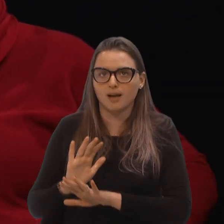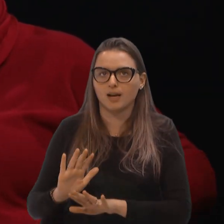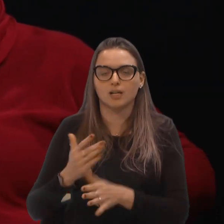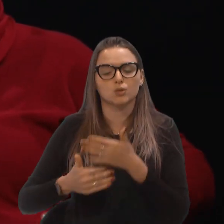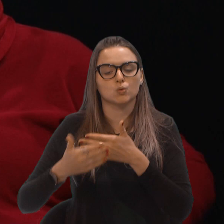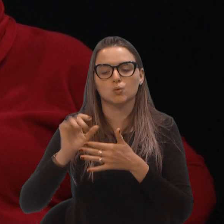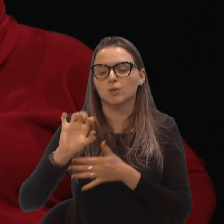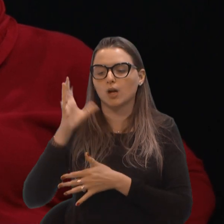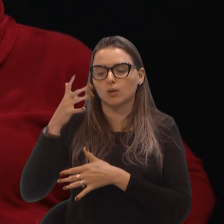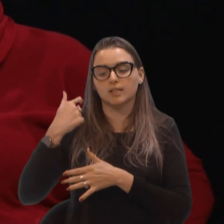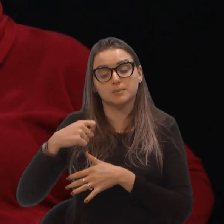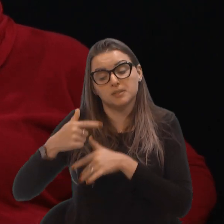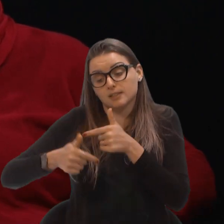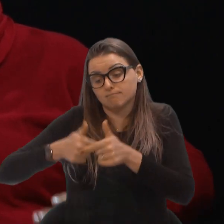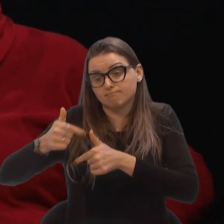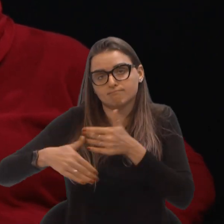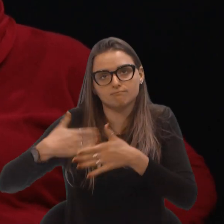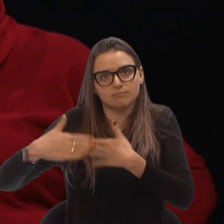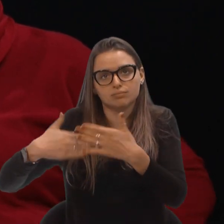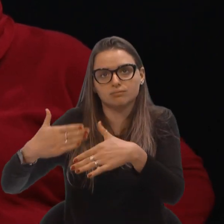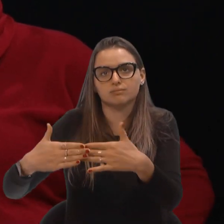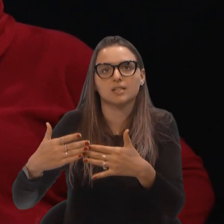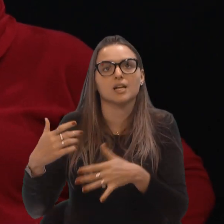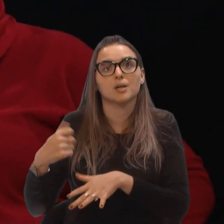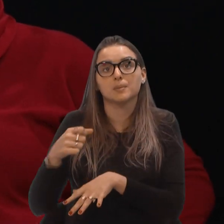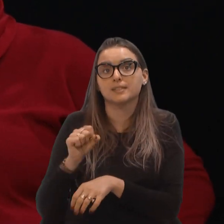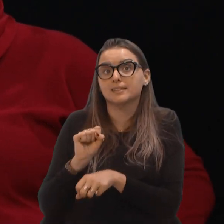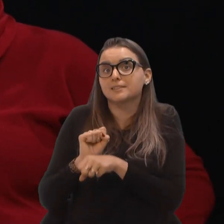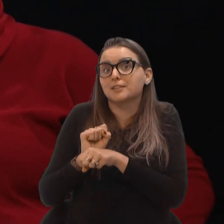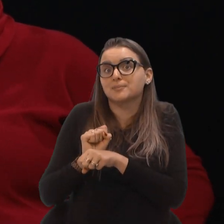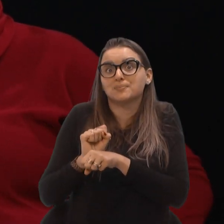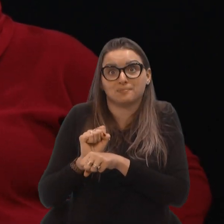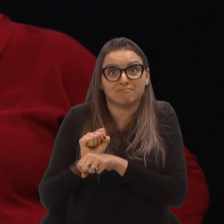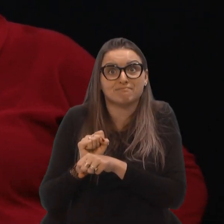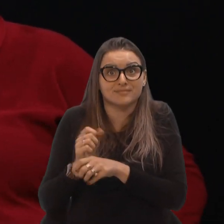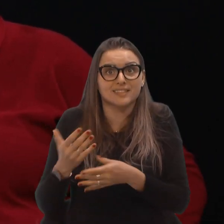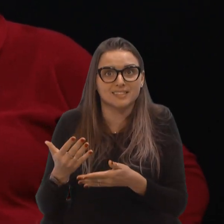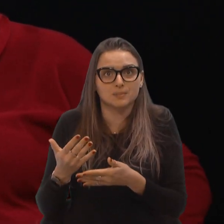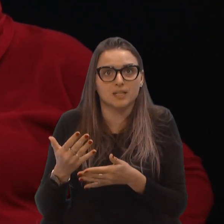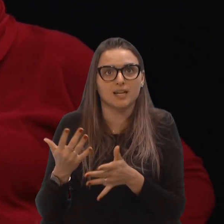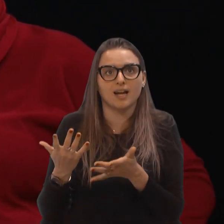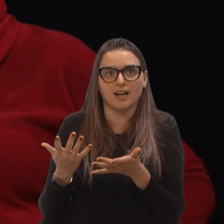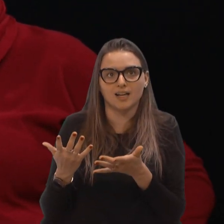que acontece aqui a gente tem que ir trabalhando, né? Temos que superar.